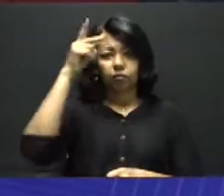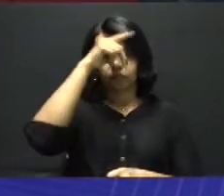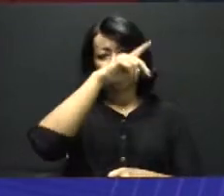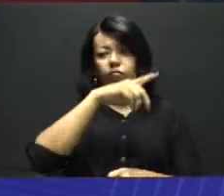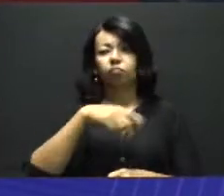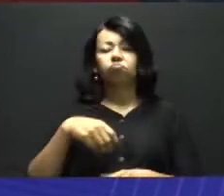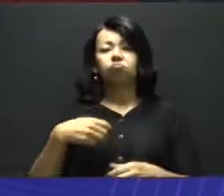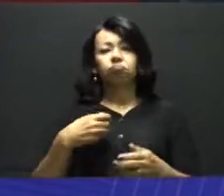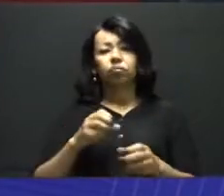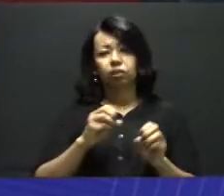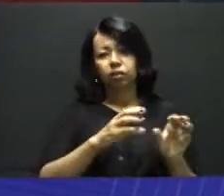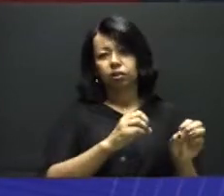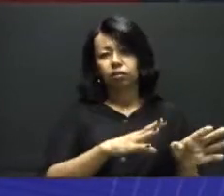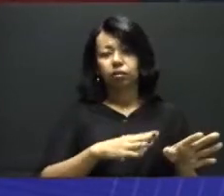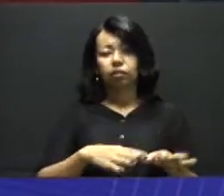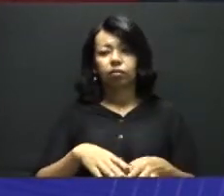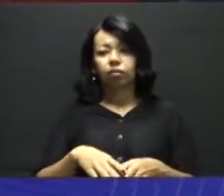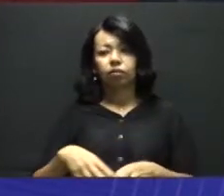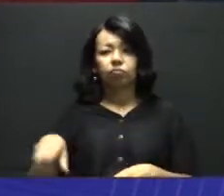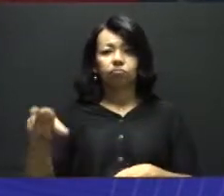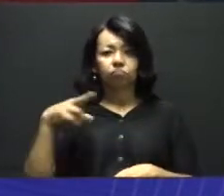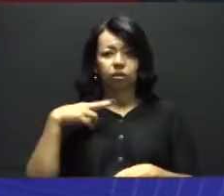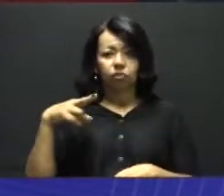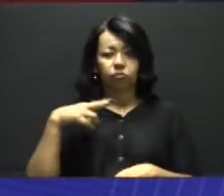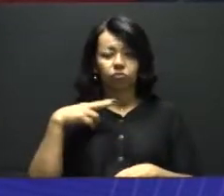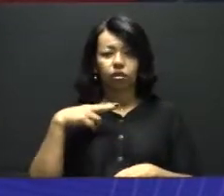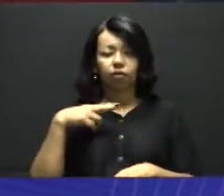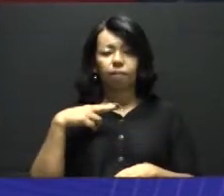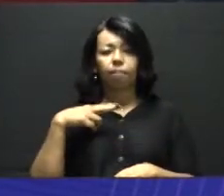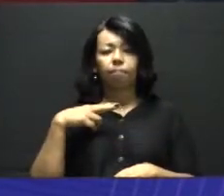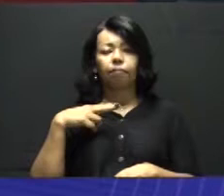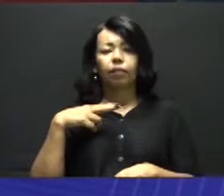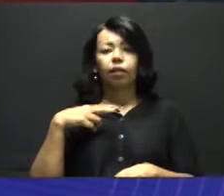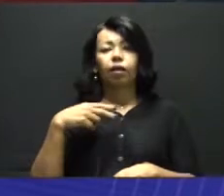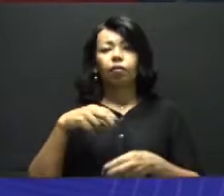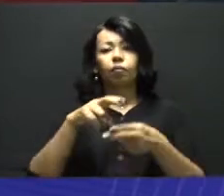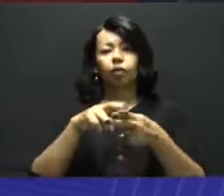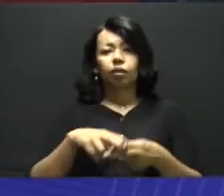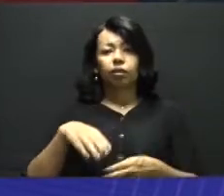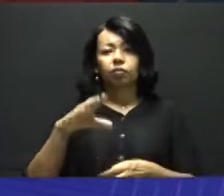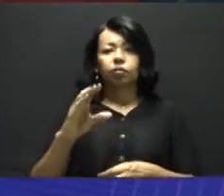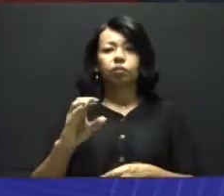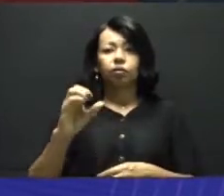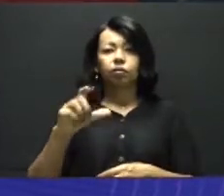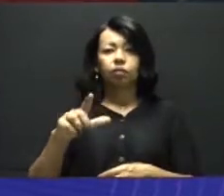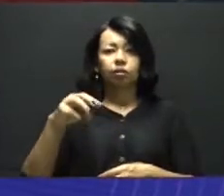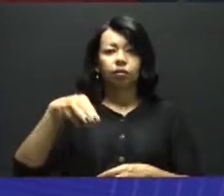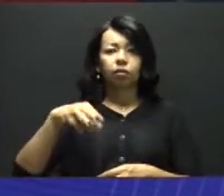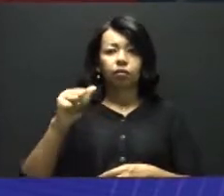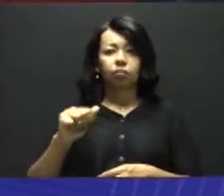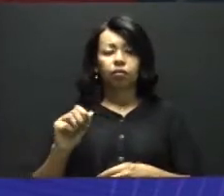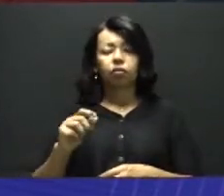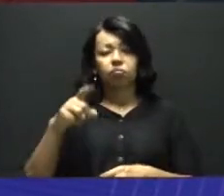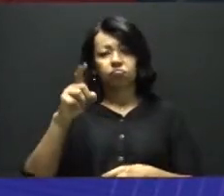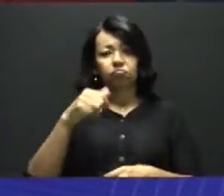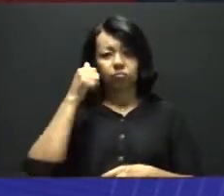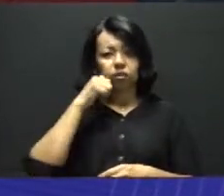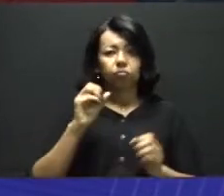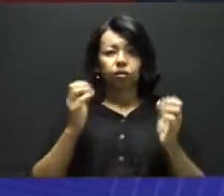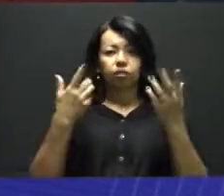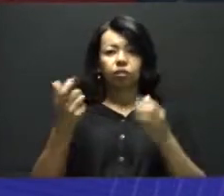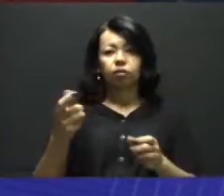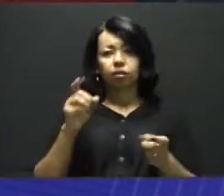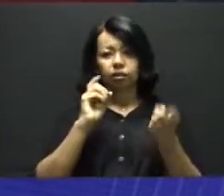particular de ensino pelas razões descritas céu marão de oliveira dos santos é homenageada neste